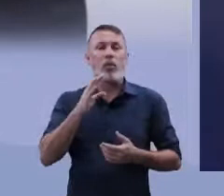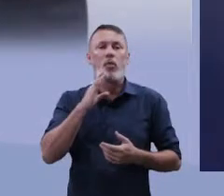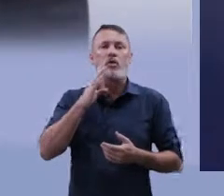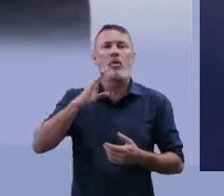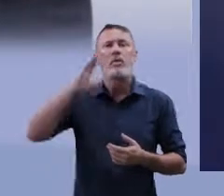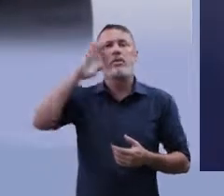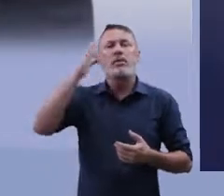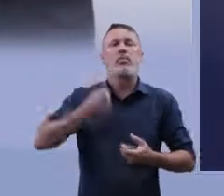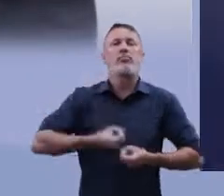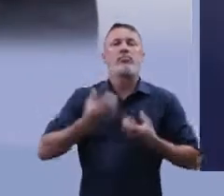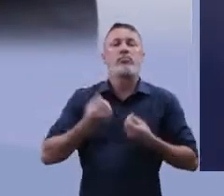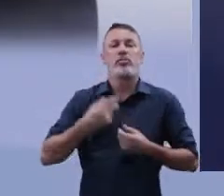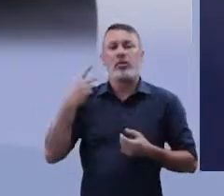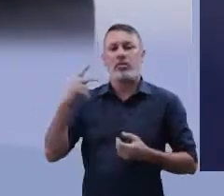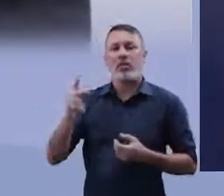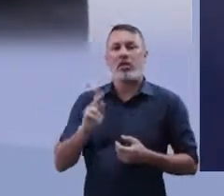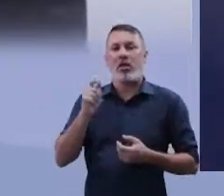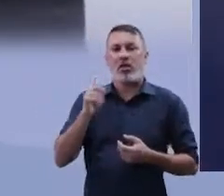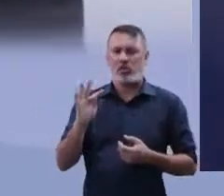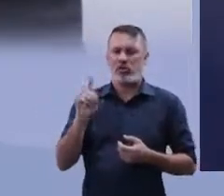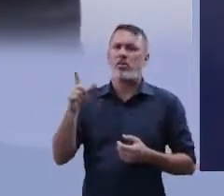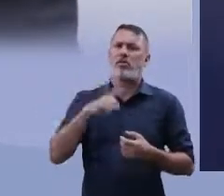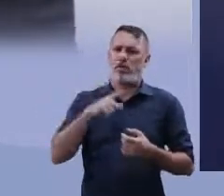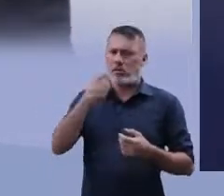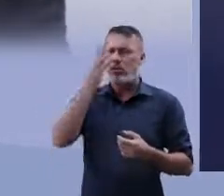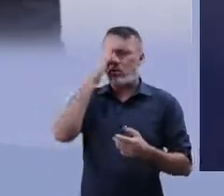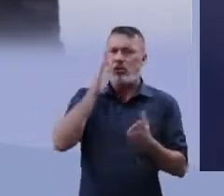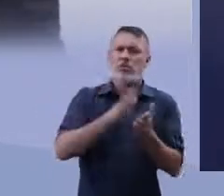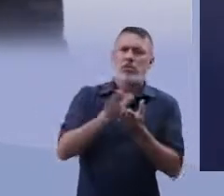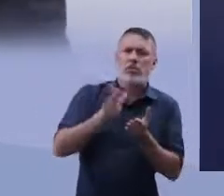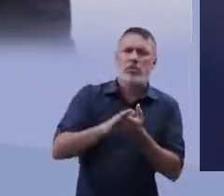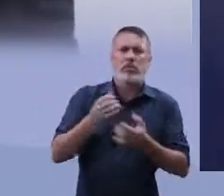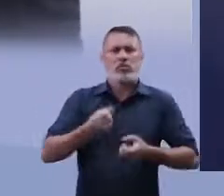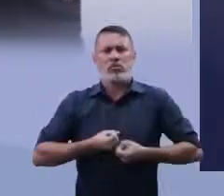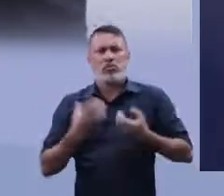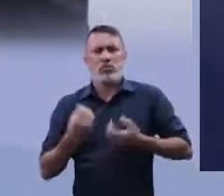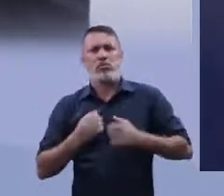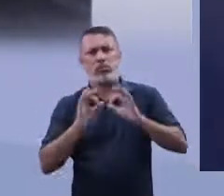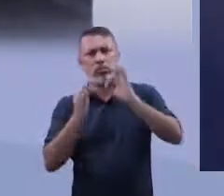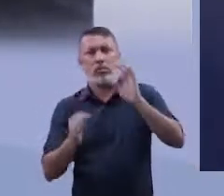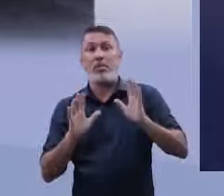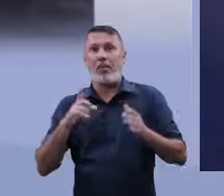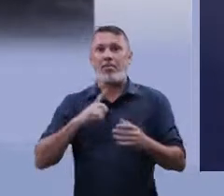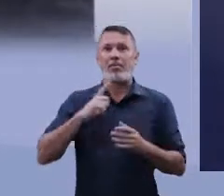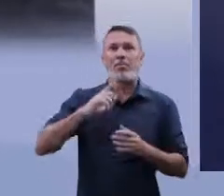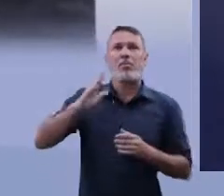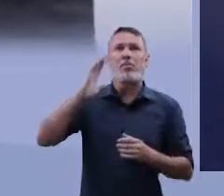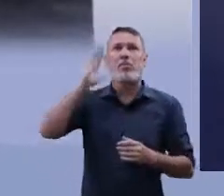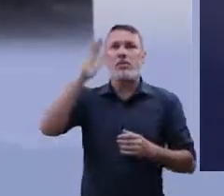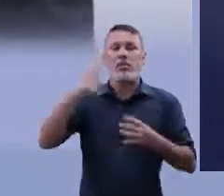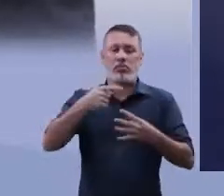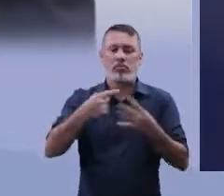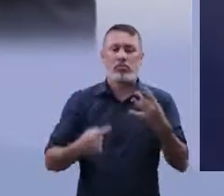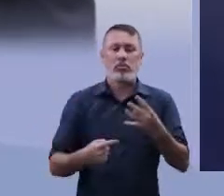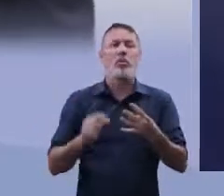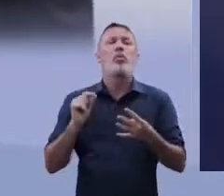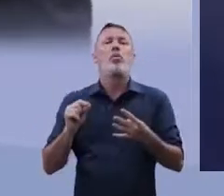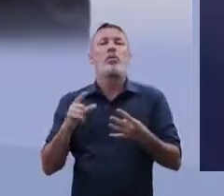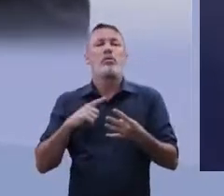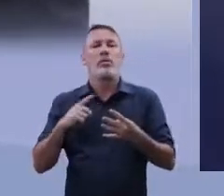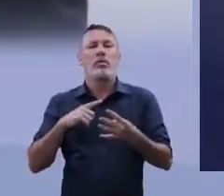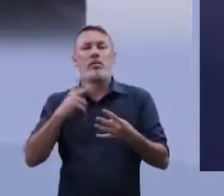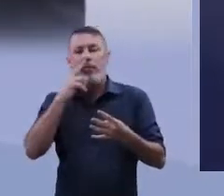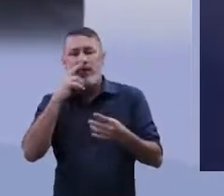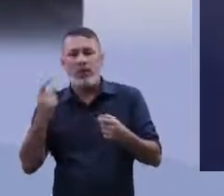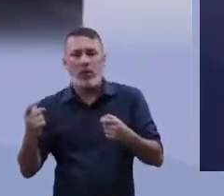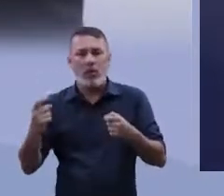filósofo Kant. Ou seja, ele tem uma obra muito extensa, mas é claro que tem aquelas principais, aquelas que ele vai abordar